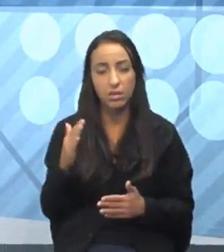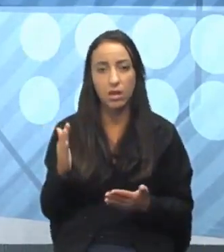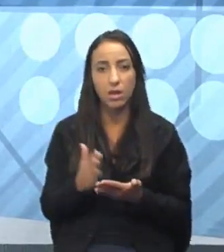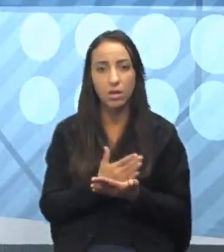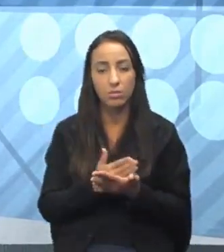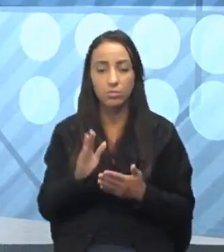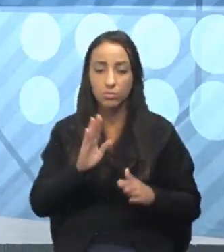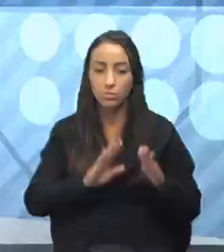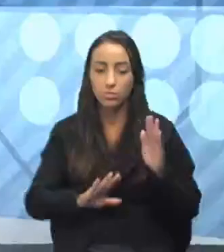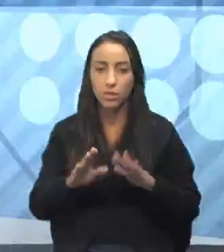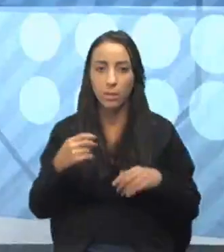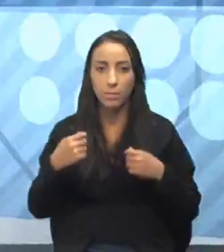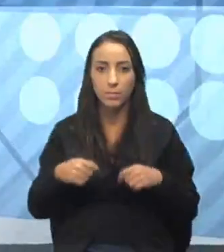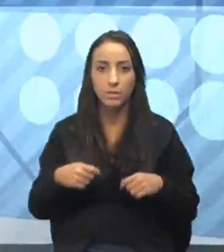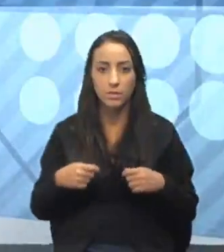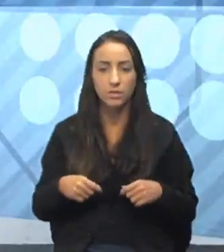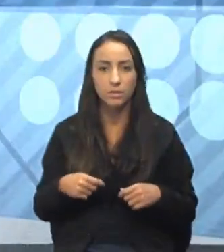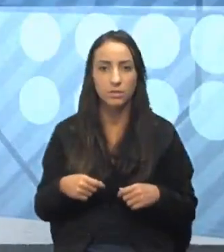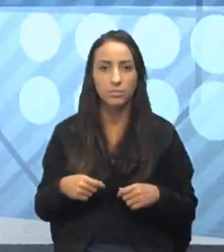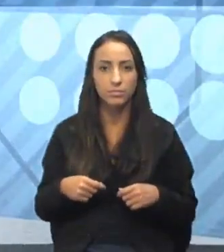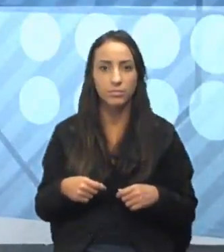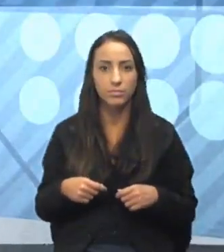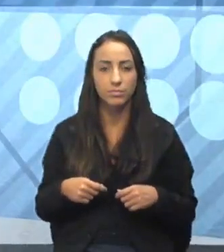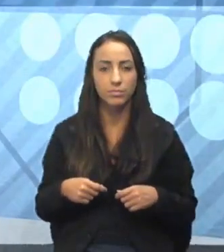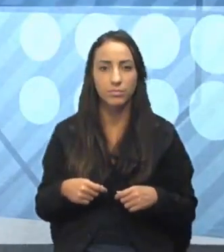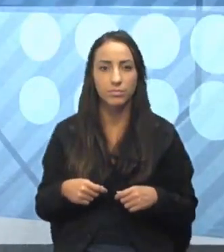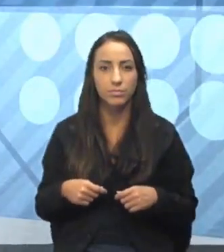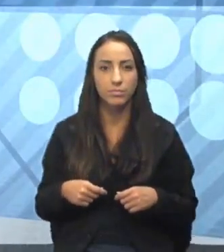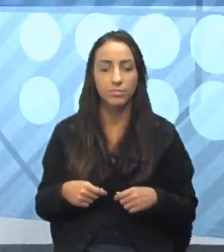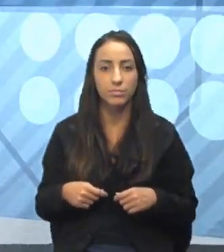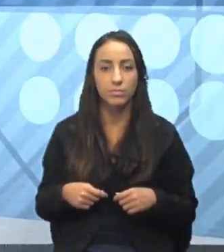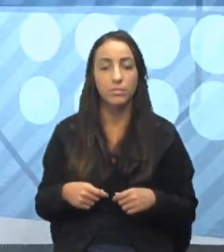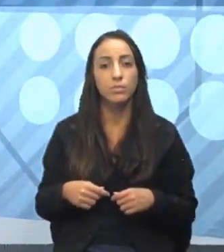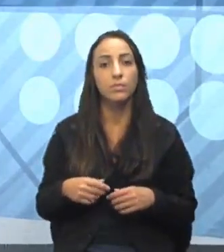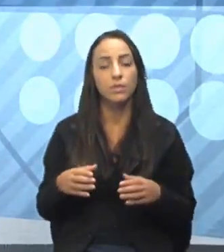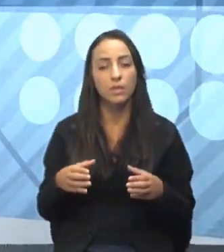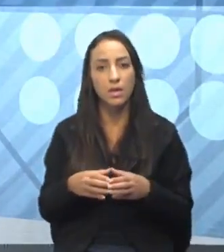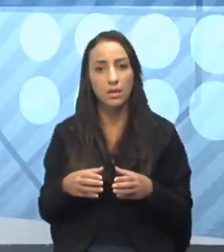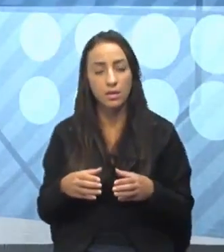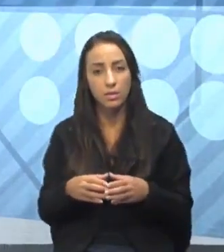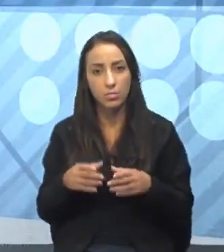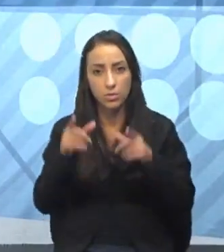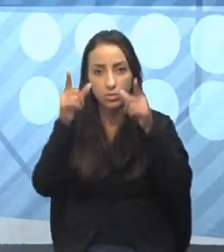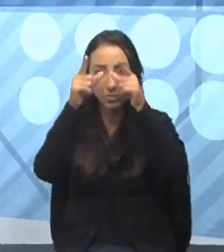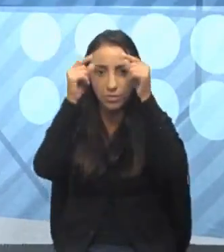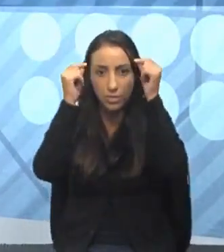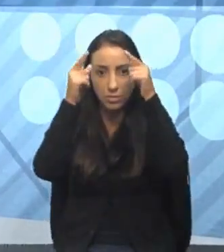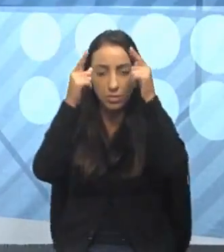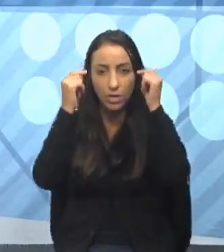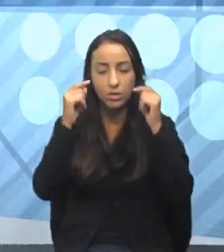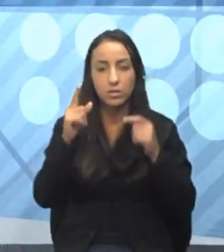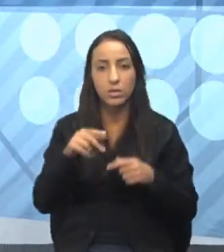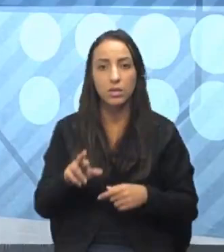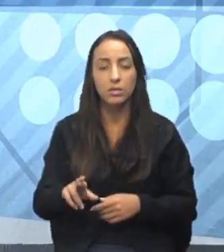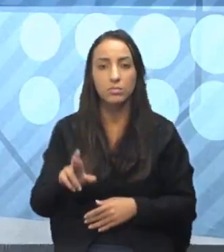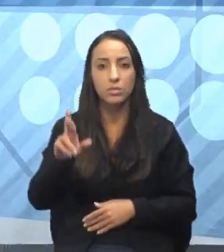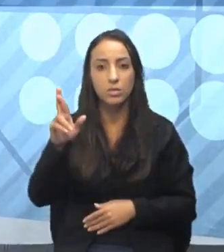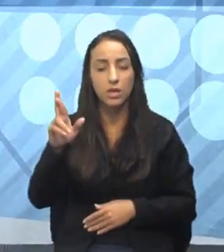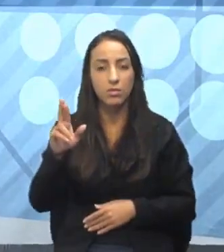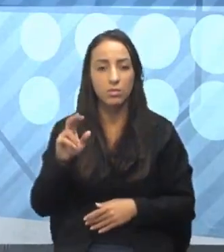são necessários e a equipe de enfermagem é responsável por realizar o preparo desse corpo e encaminhá-lo